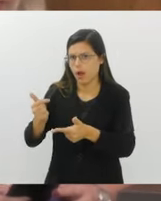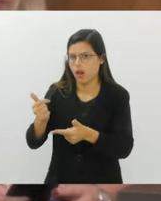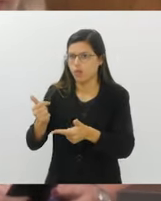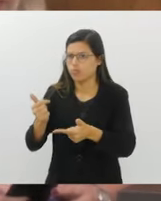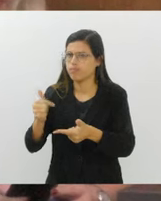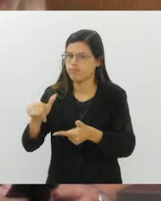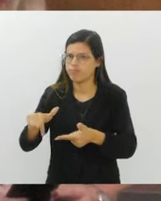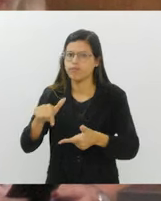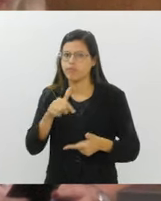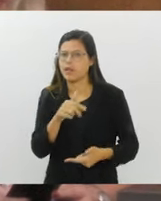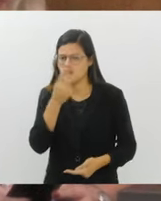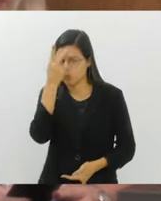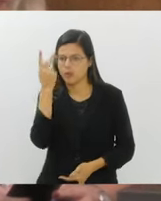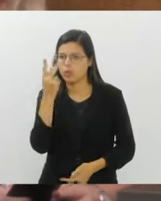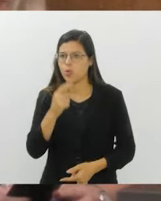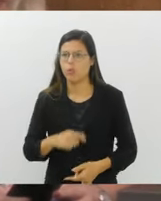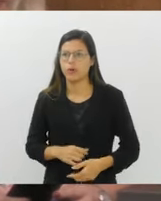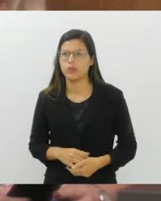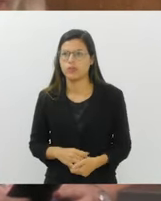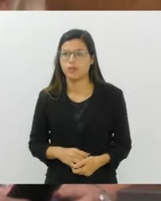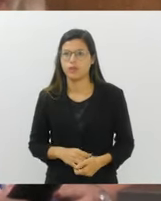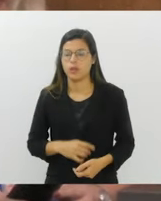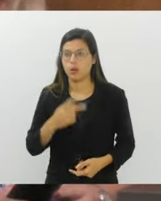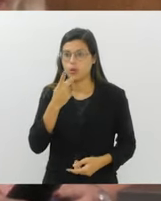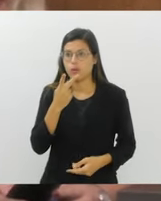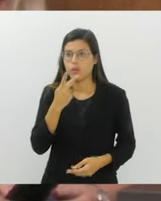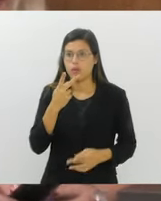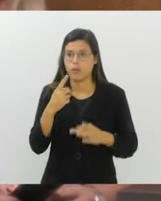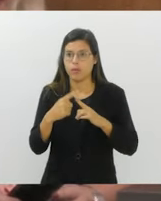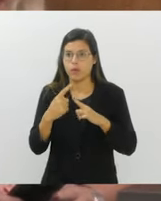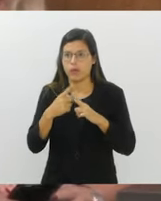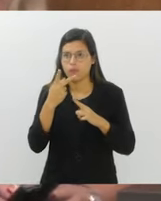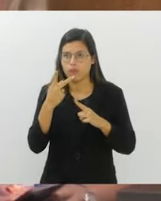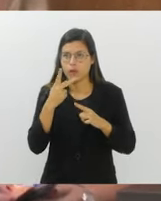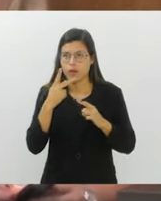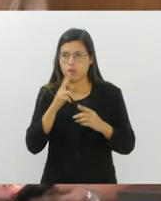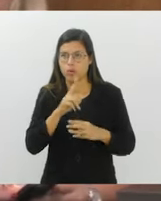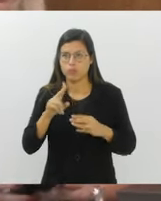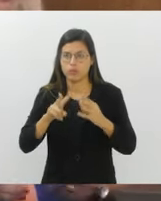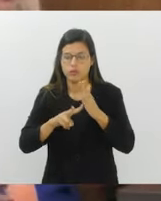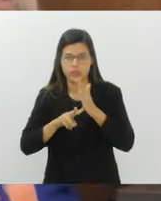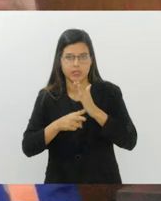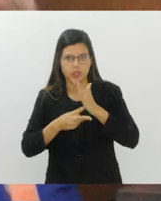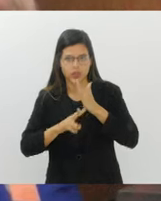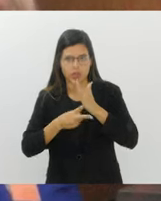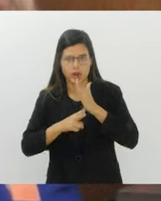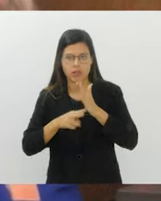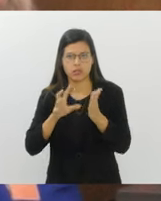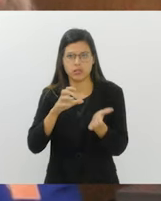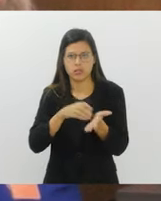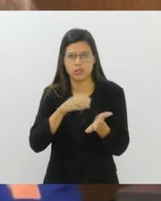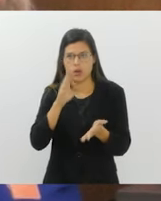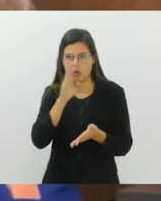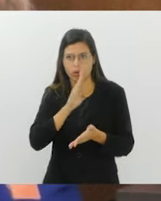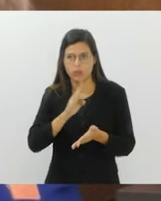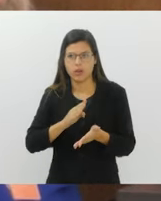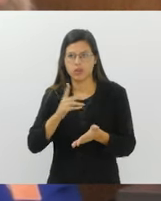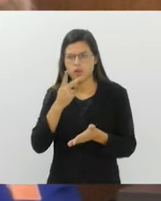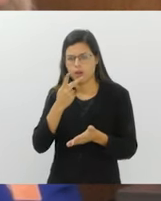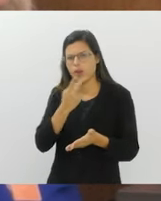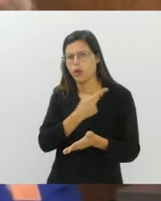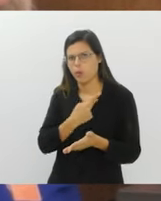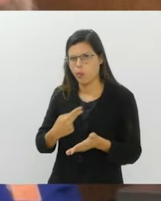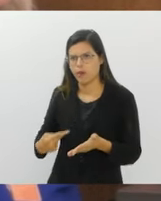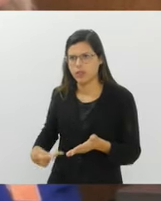companheiras. Estou dizendo isso porque falo em nome do Sindicato da Central do Brasil, que eu falei com o presidente hoje, com o companheiro Índio, que é